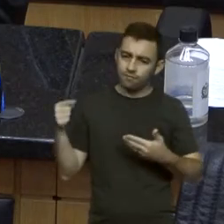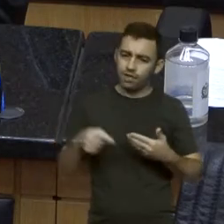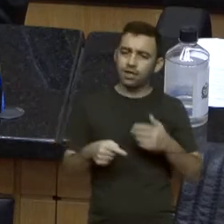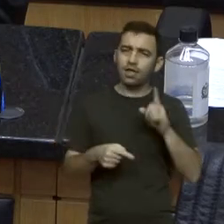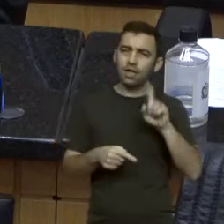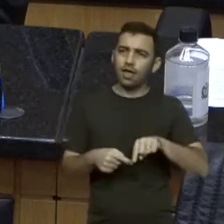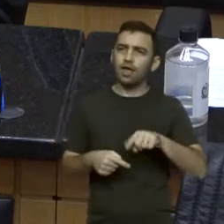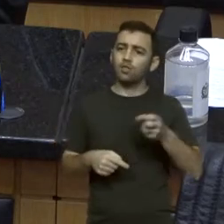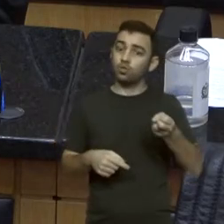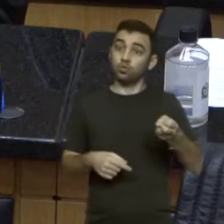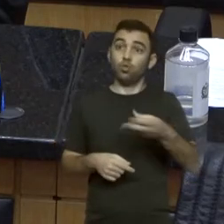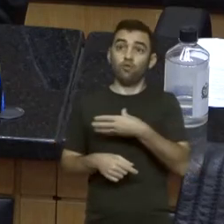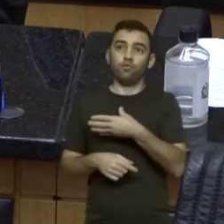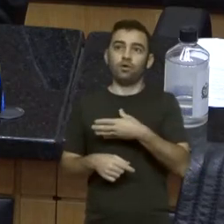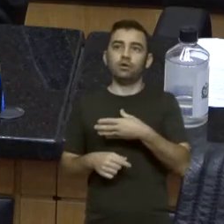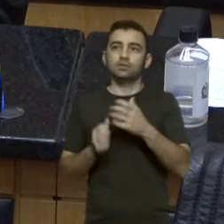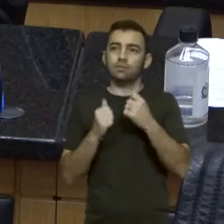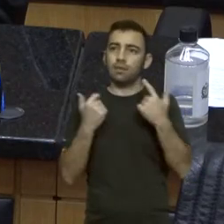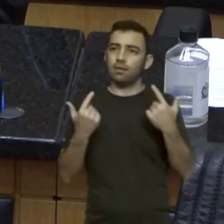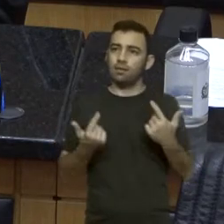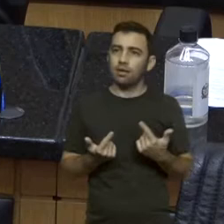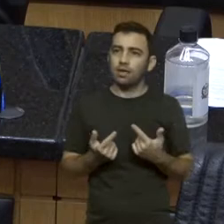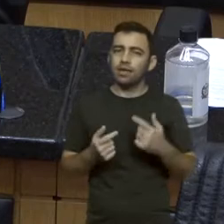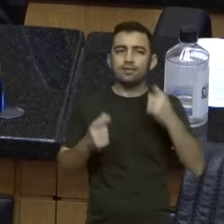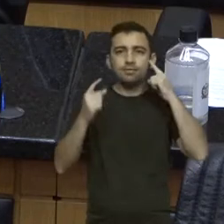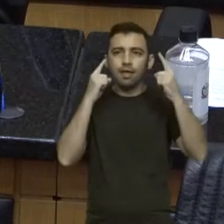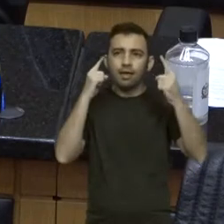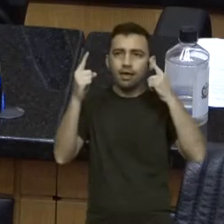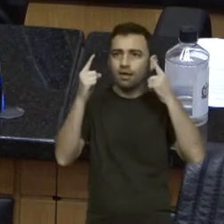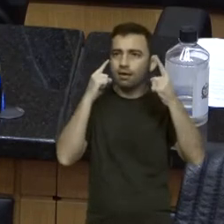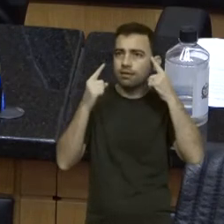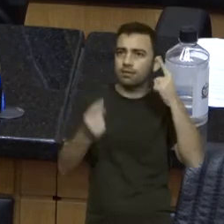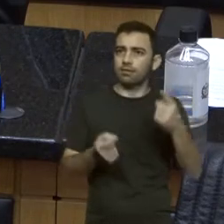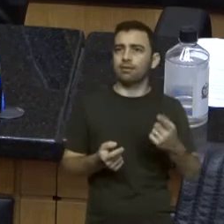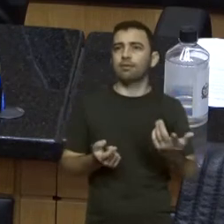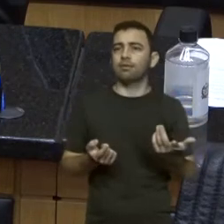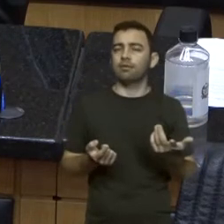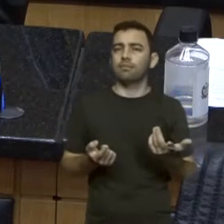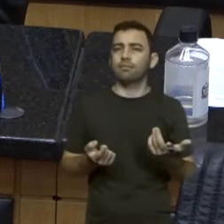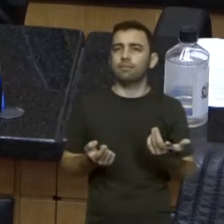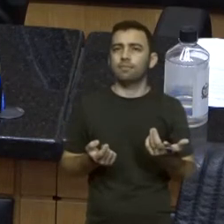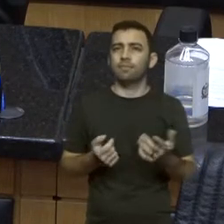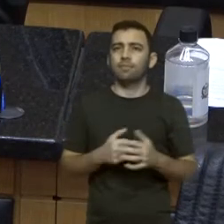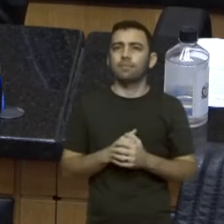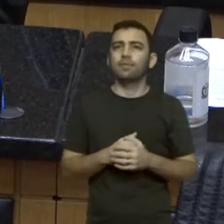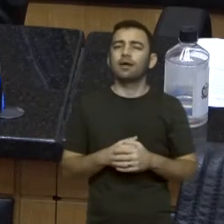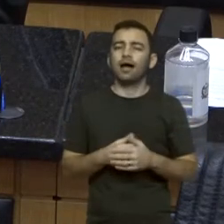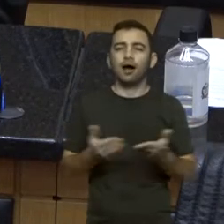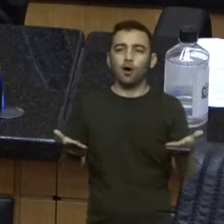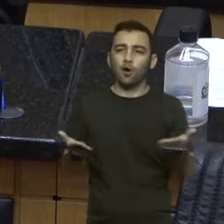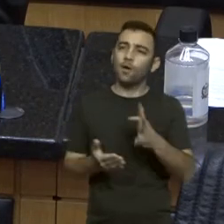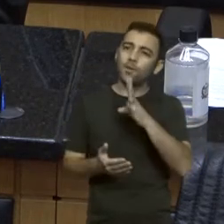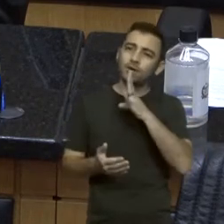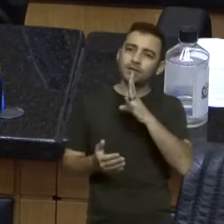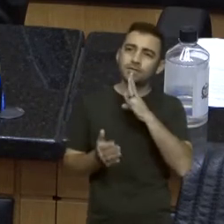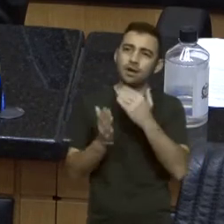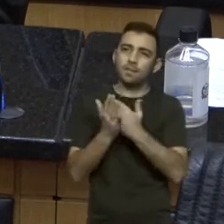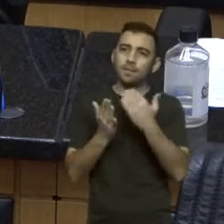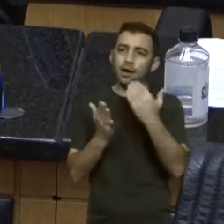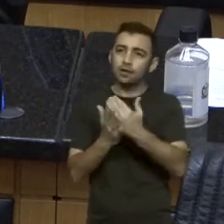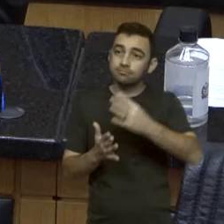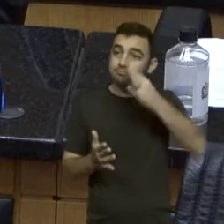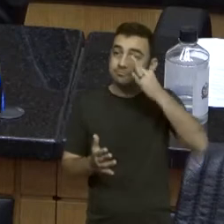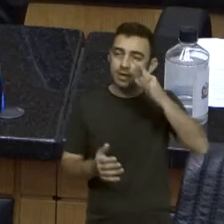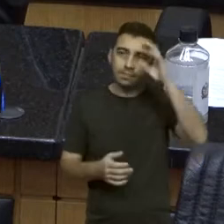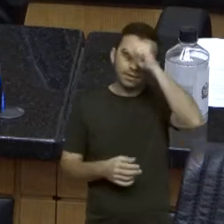para a Assembleia Legislativa, vem para trazer novas ideias, e para nós vai ser uma oportunidade de conhecê-lo um pouco melhor, de aprender um